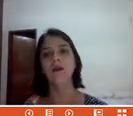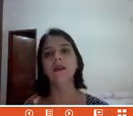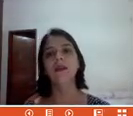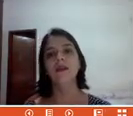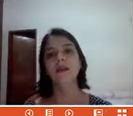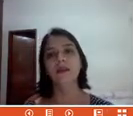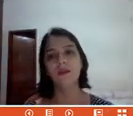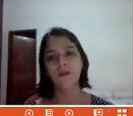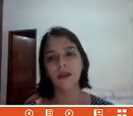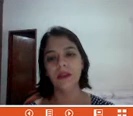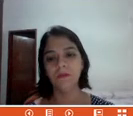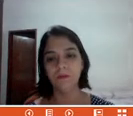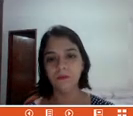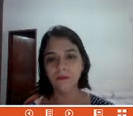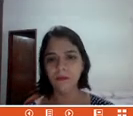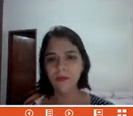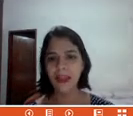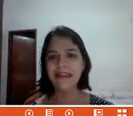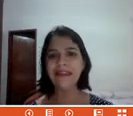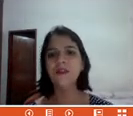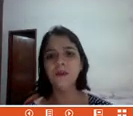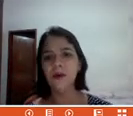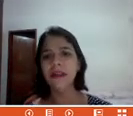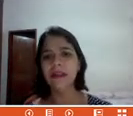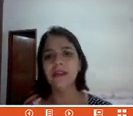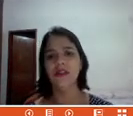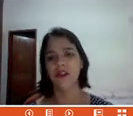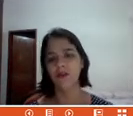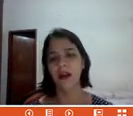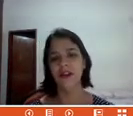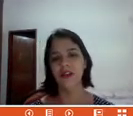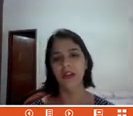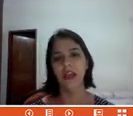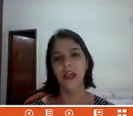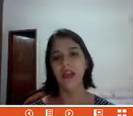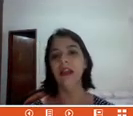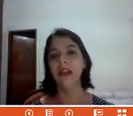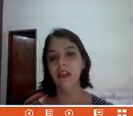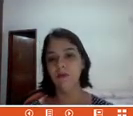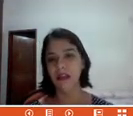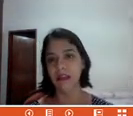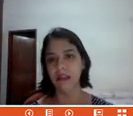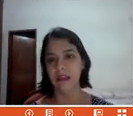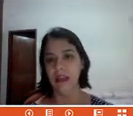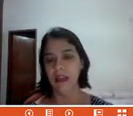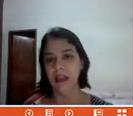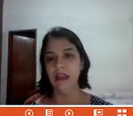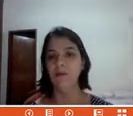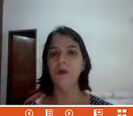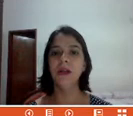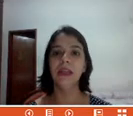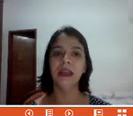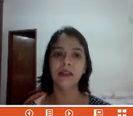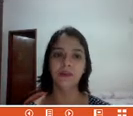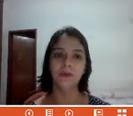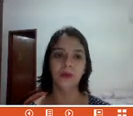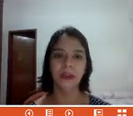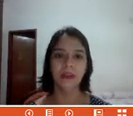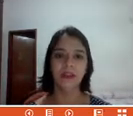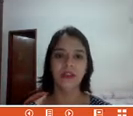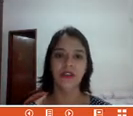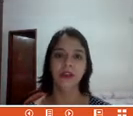da aula sobre essa tão importante linguagem que é Libras. Por que é